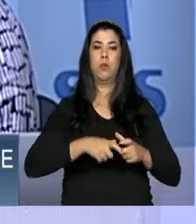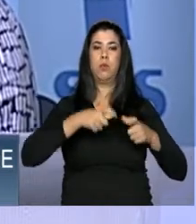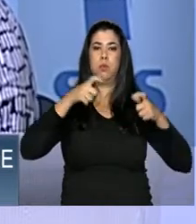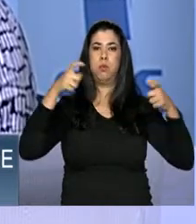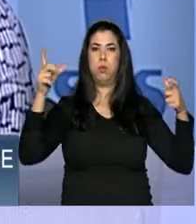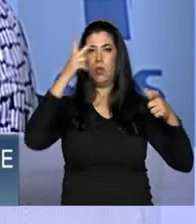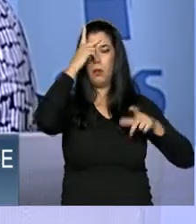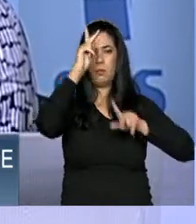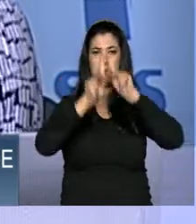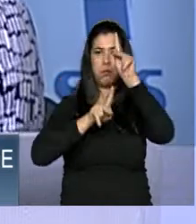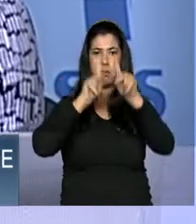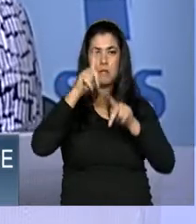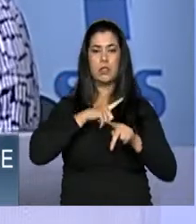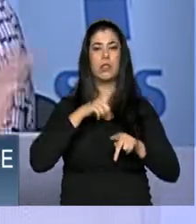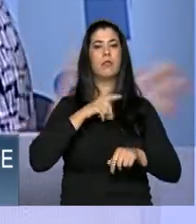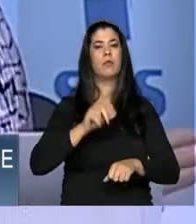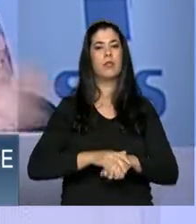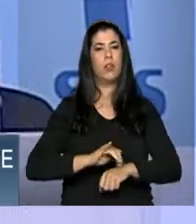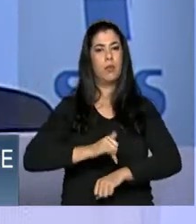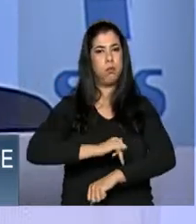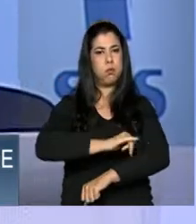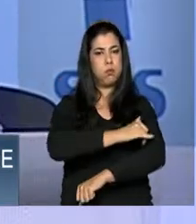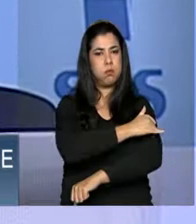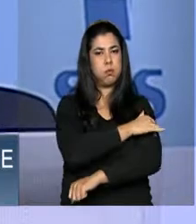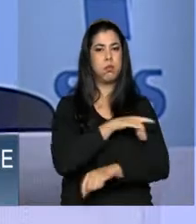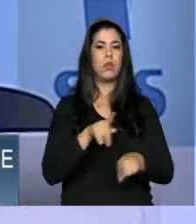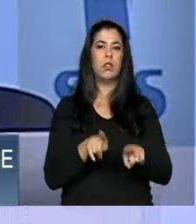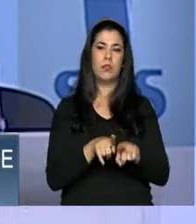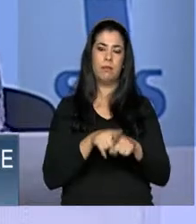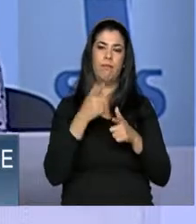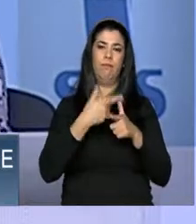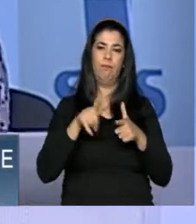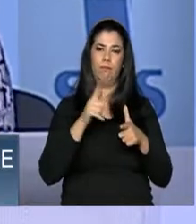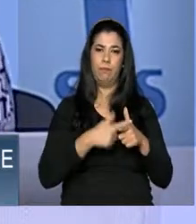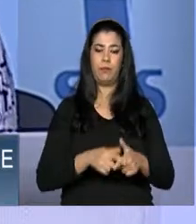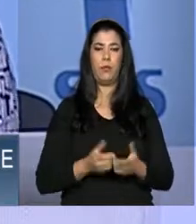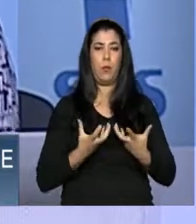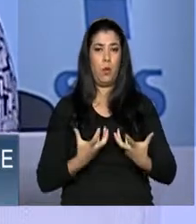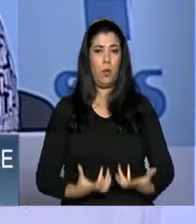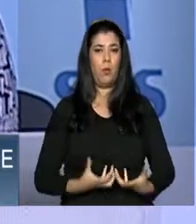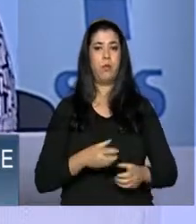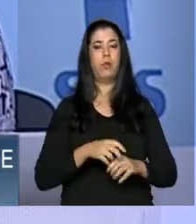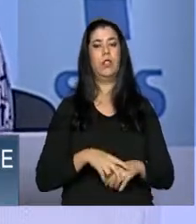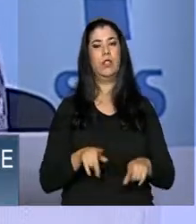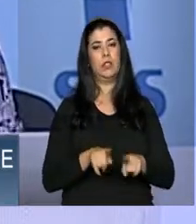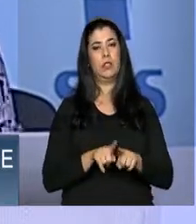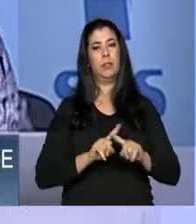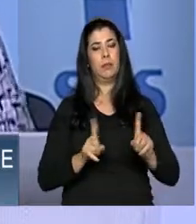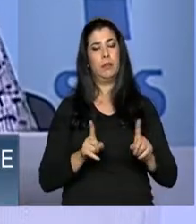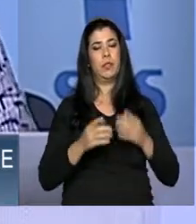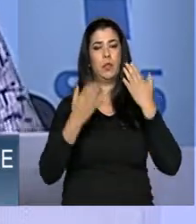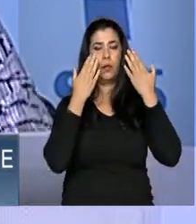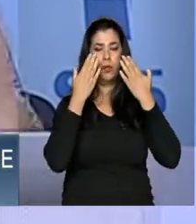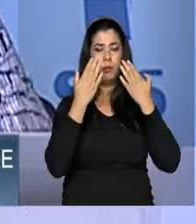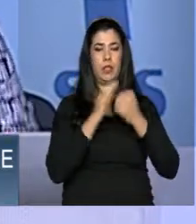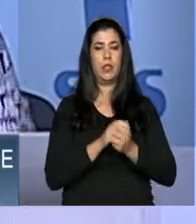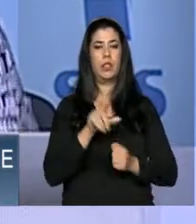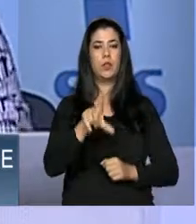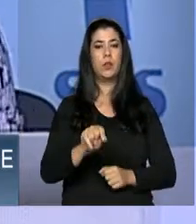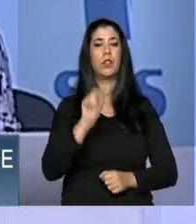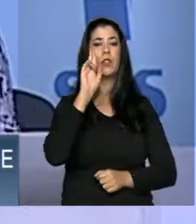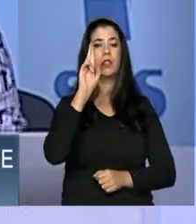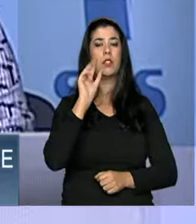obesidade, embora com uma série de 9 anos em crescimento, mas pela primeira, assim, nós destacamos